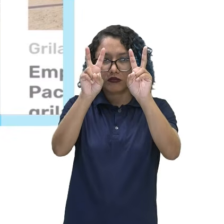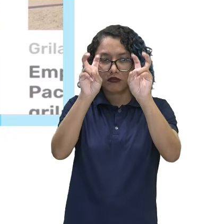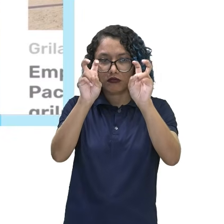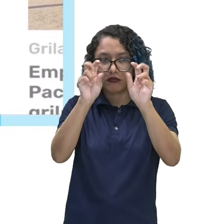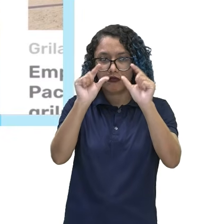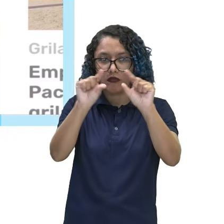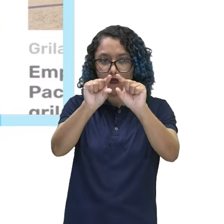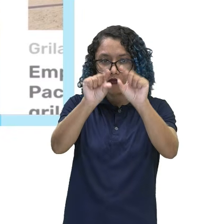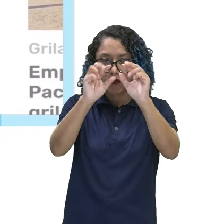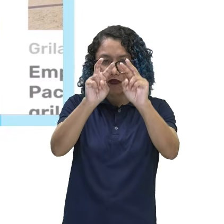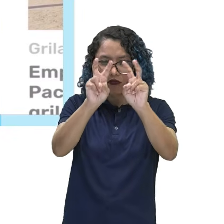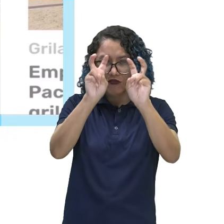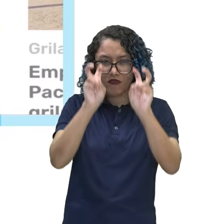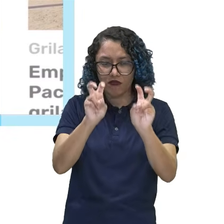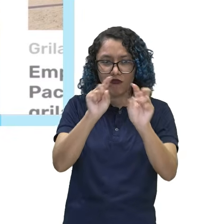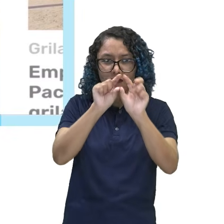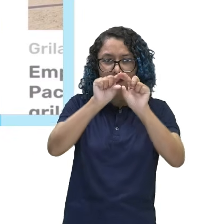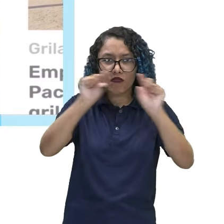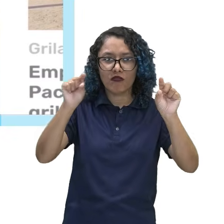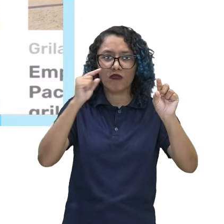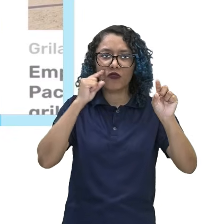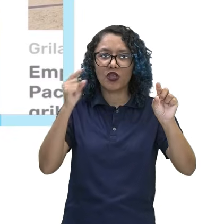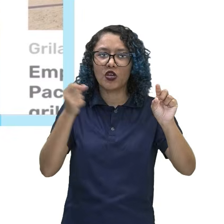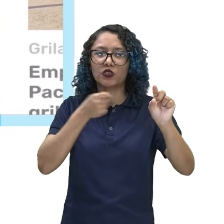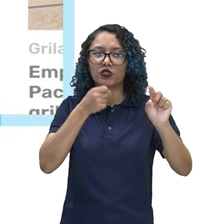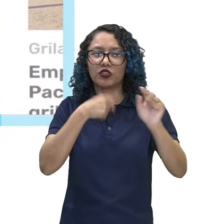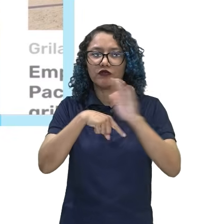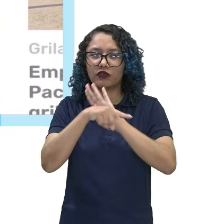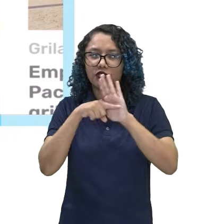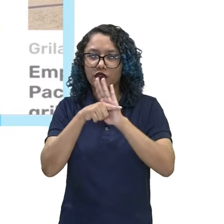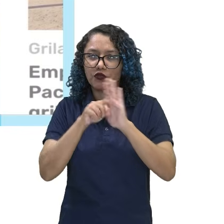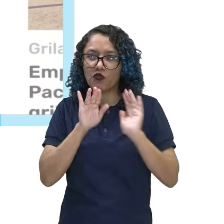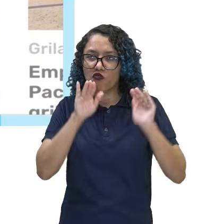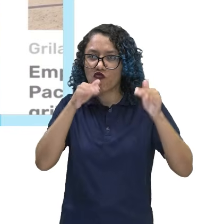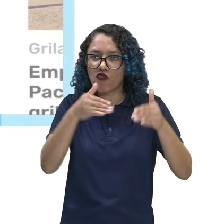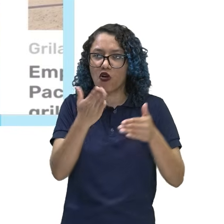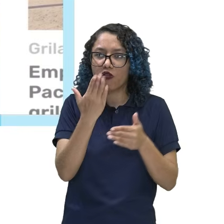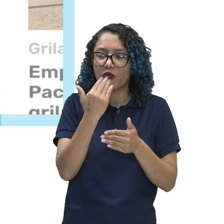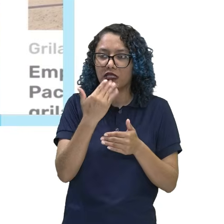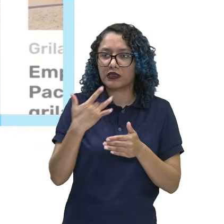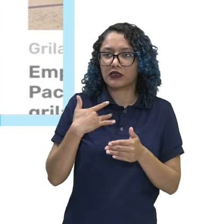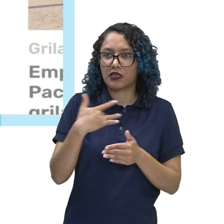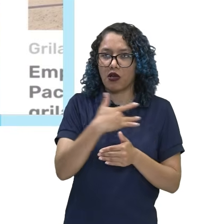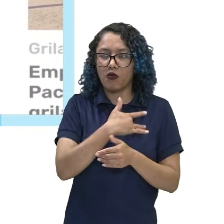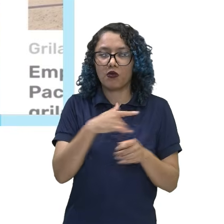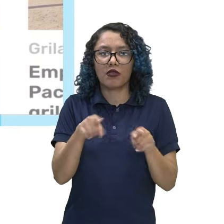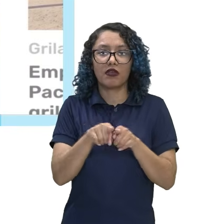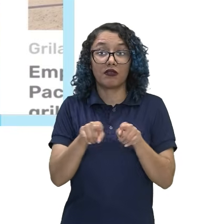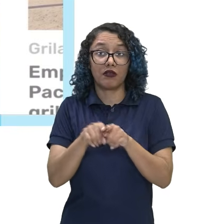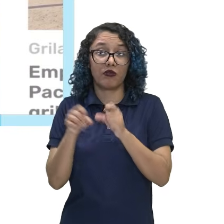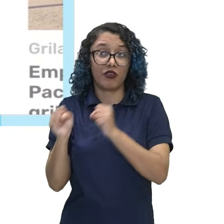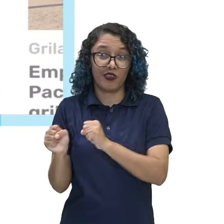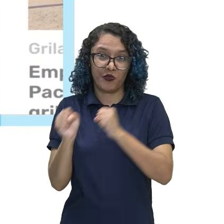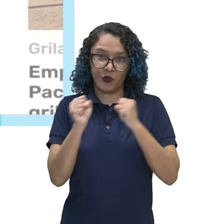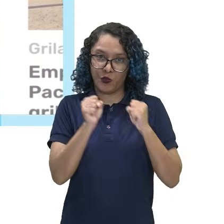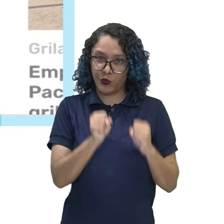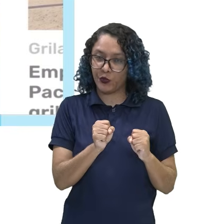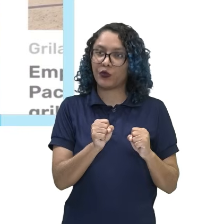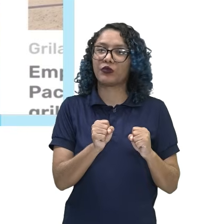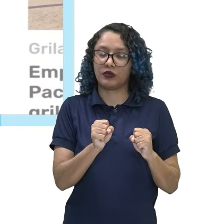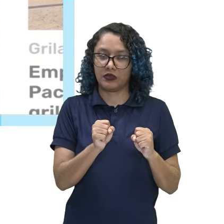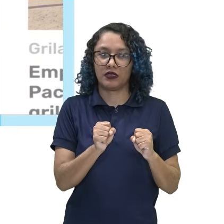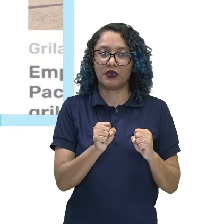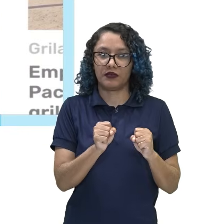tema: jornalismo investigativo sobre alimentação, saúde e poder. Então, para a linha editorial